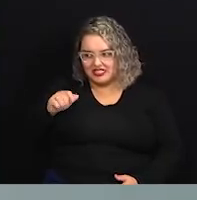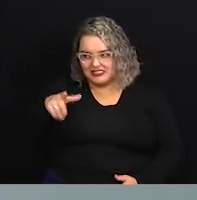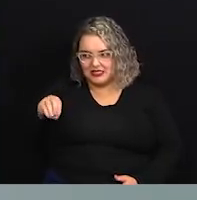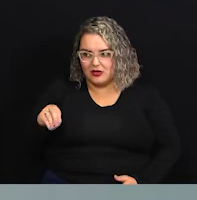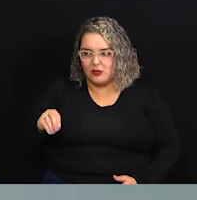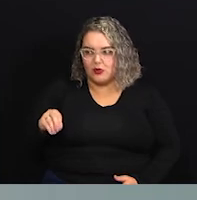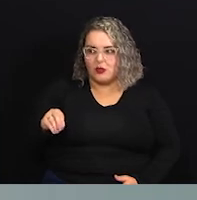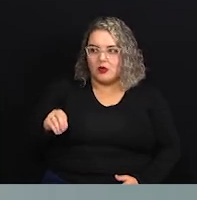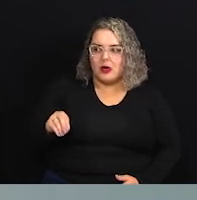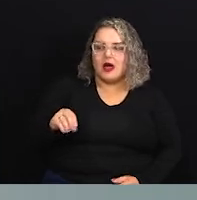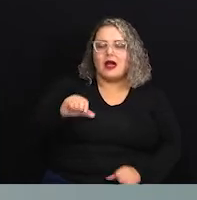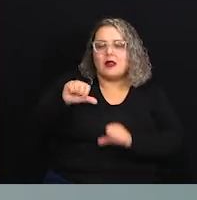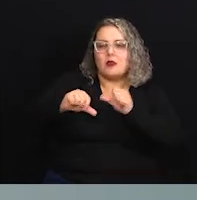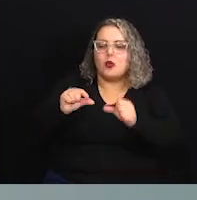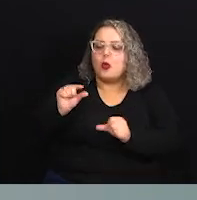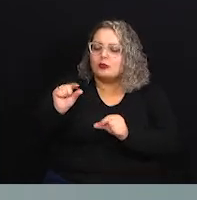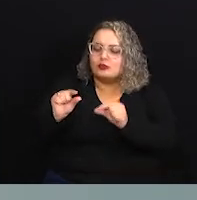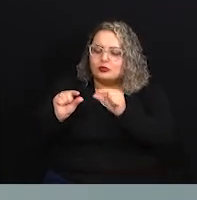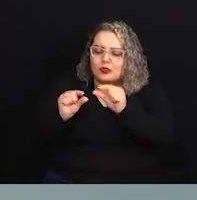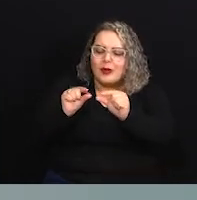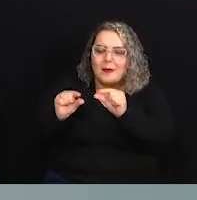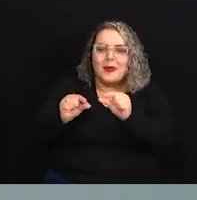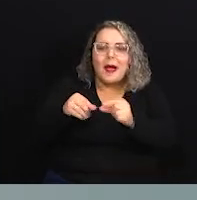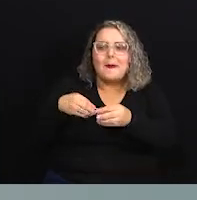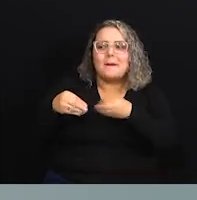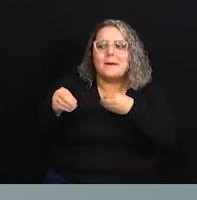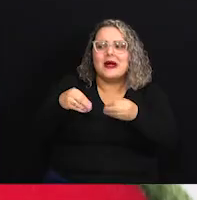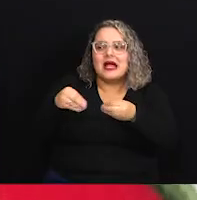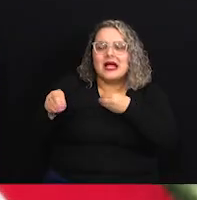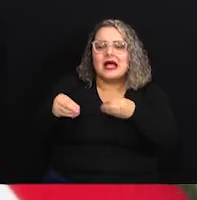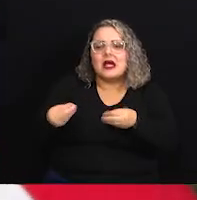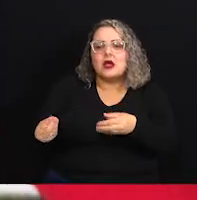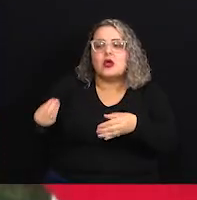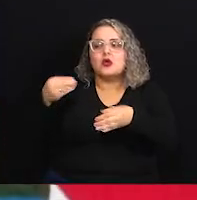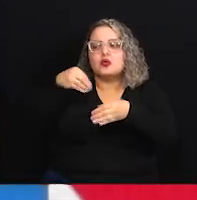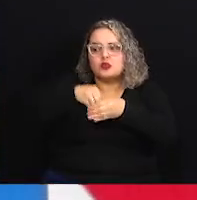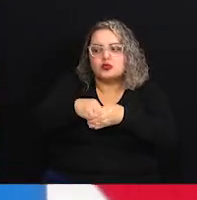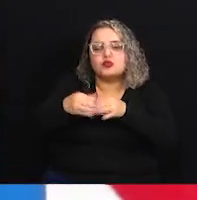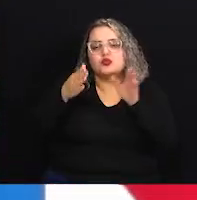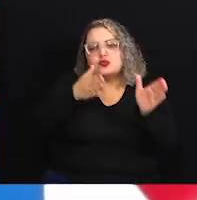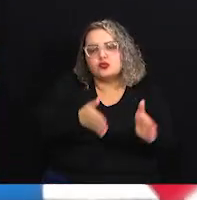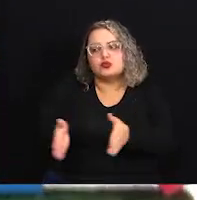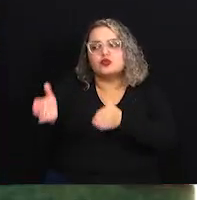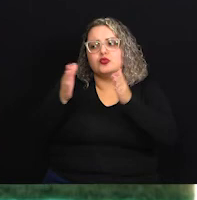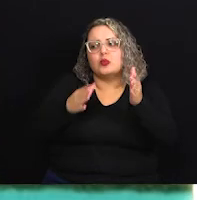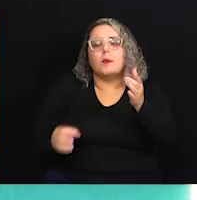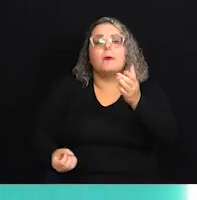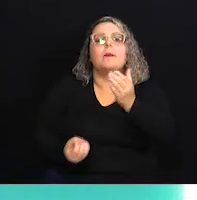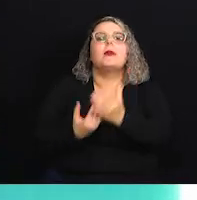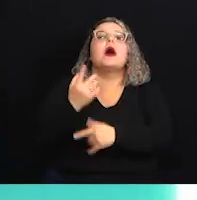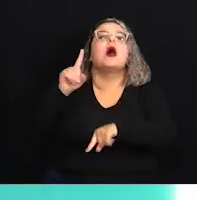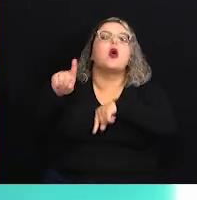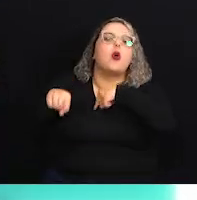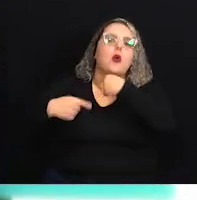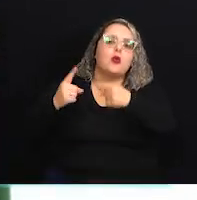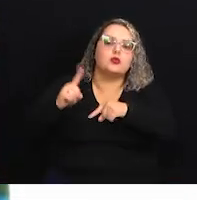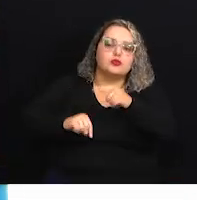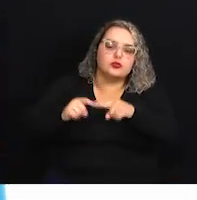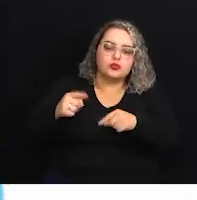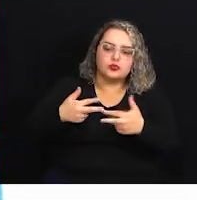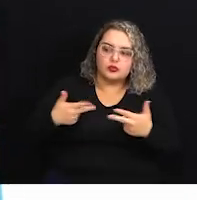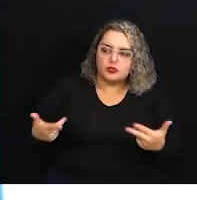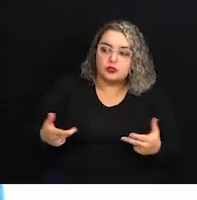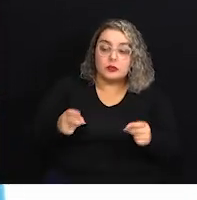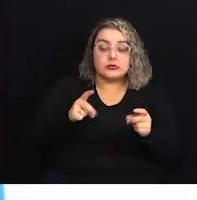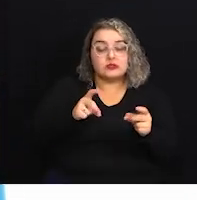pellets, que são os grânulos de plástico que eles são reintroduzidos no ciclo produtivo para dar origem a outros produtos.